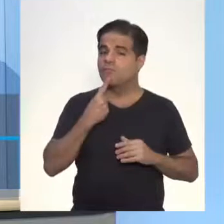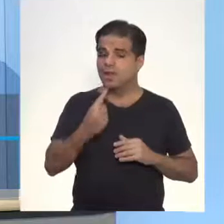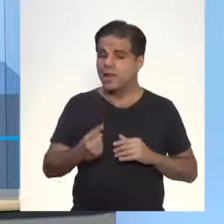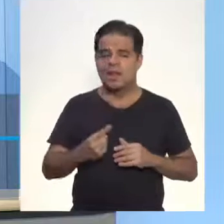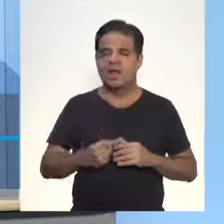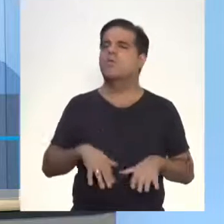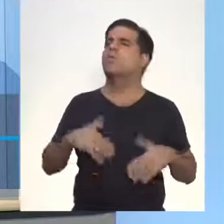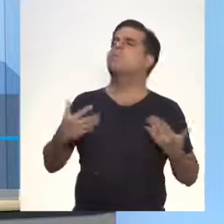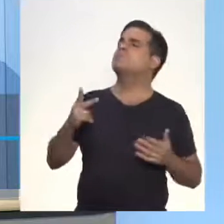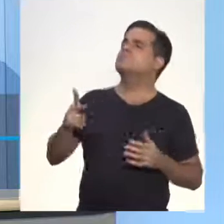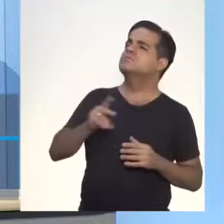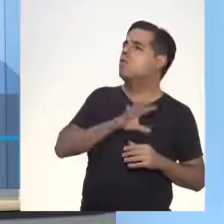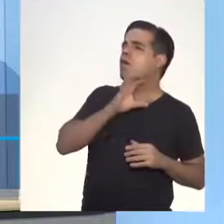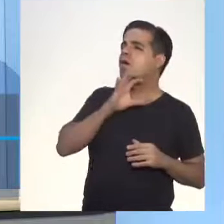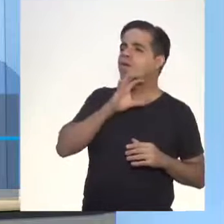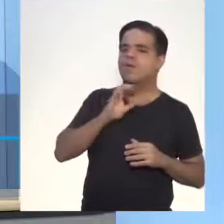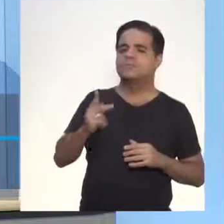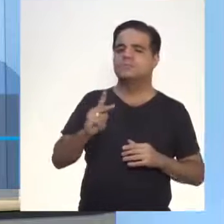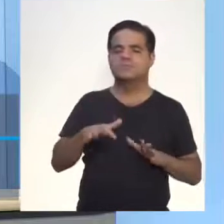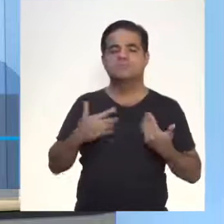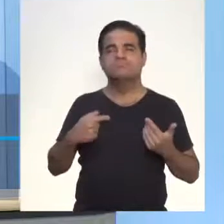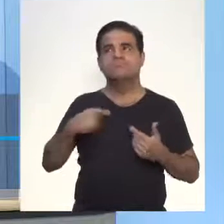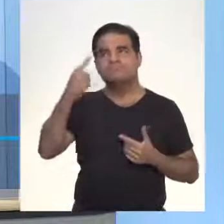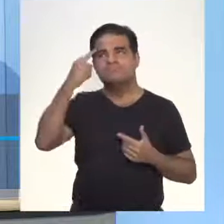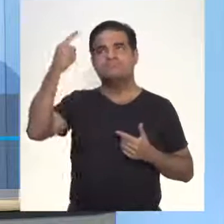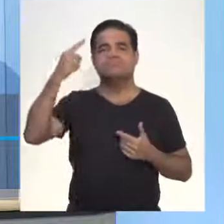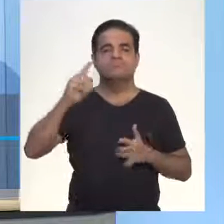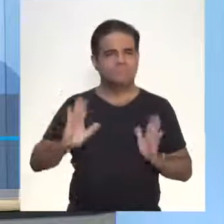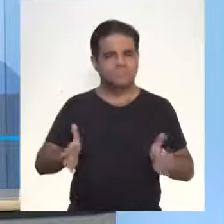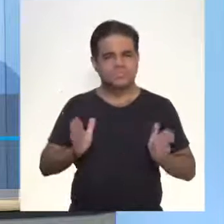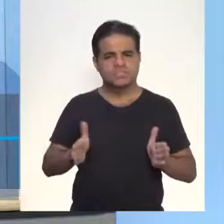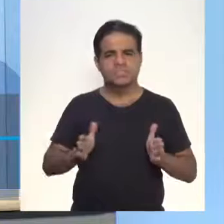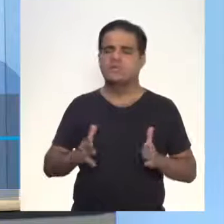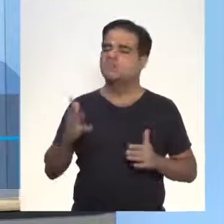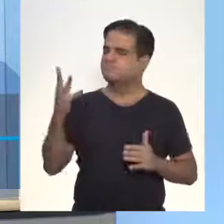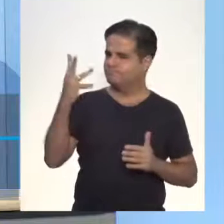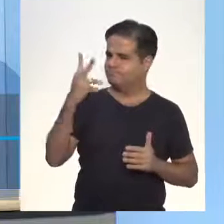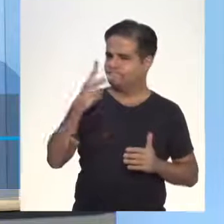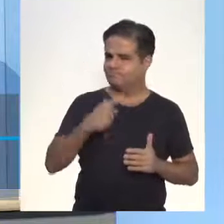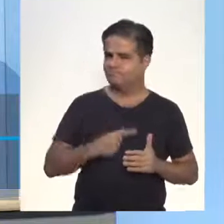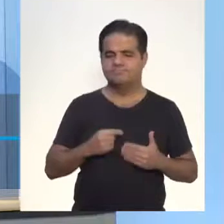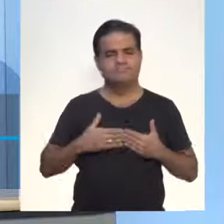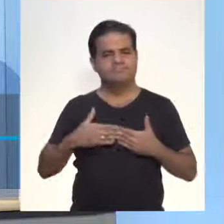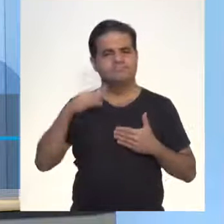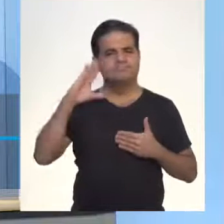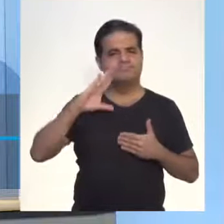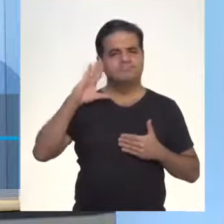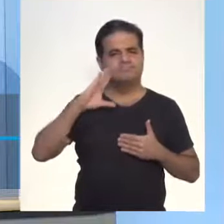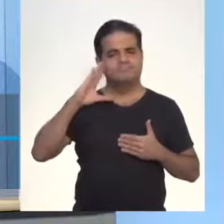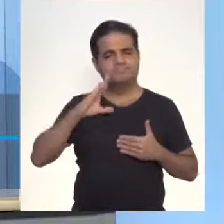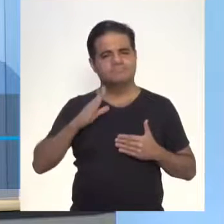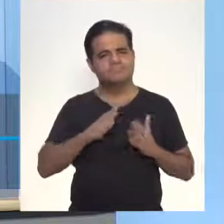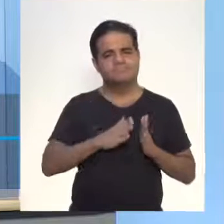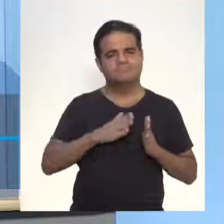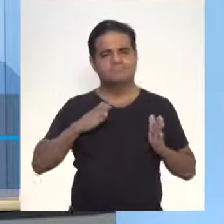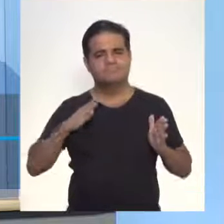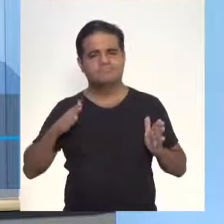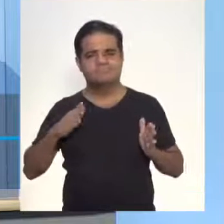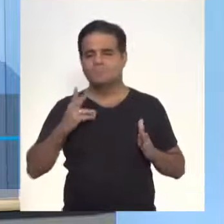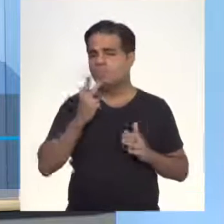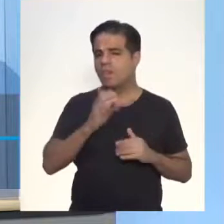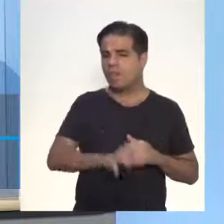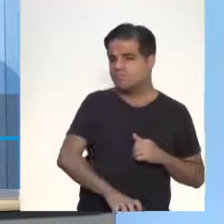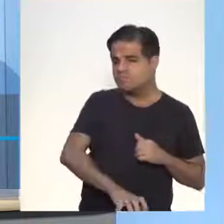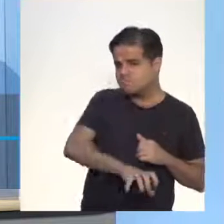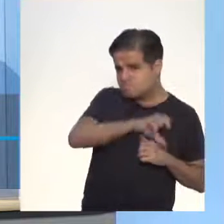falamos, qual é o seu bichinho? Bichinho porque dá a ideia de ser algo já mais bonitinho, legal. Agora, quando falamos